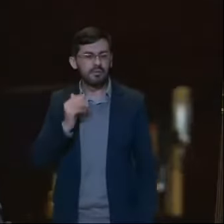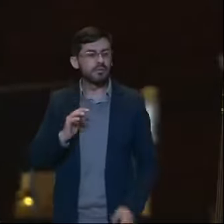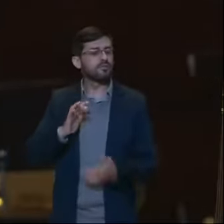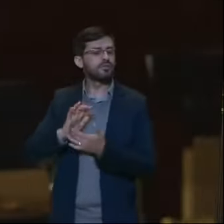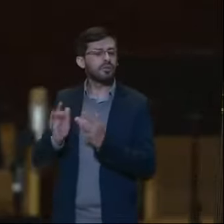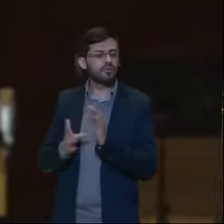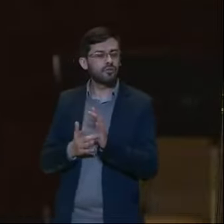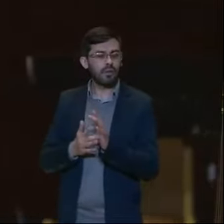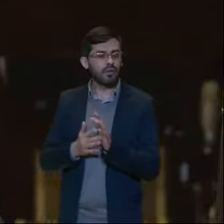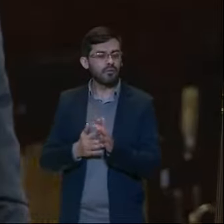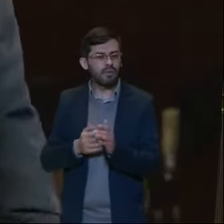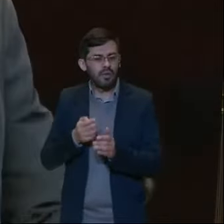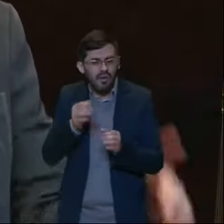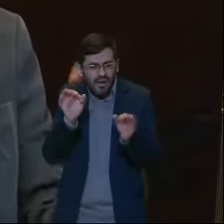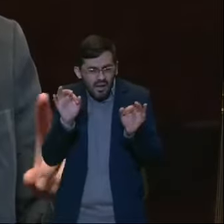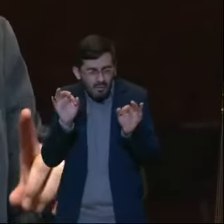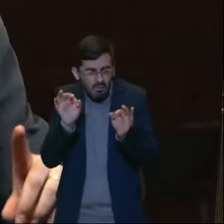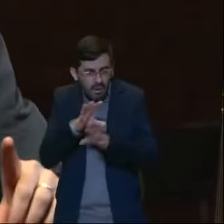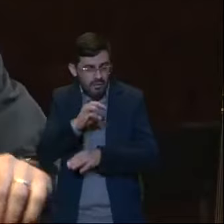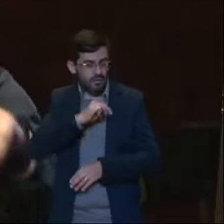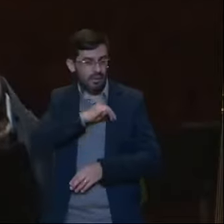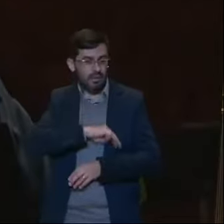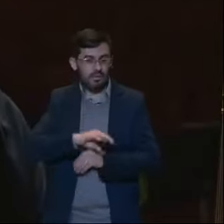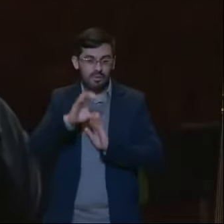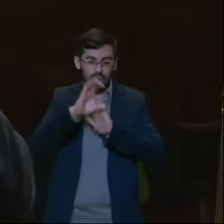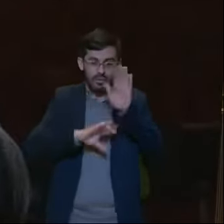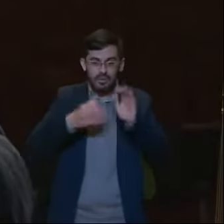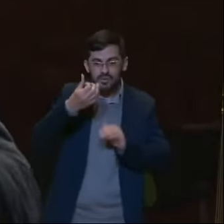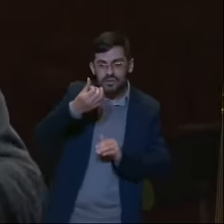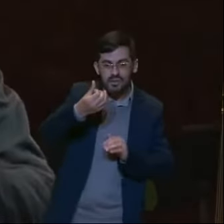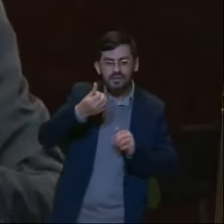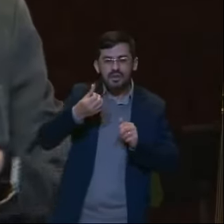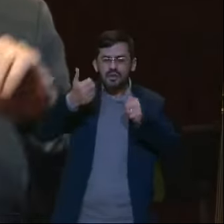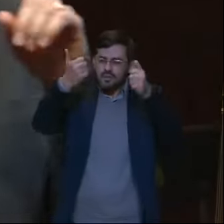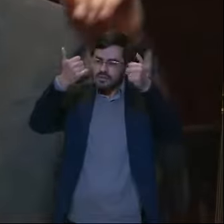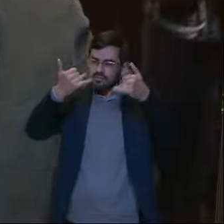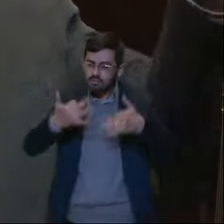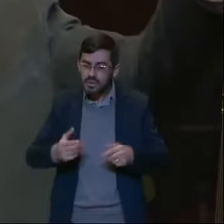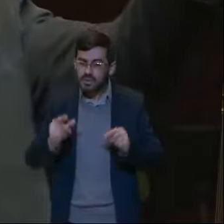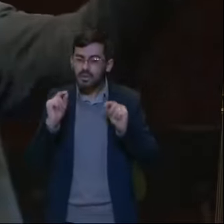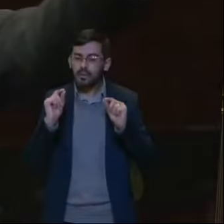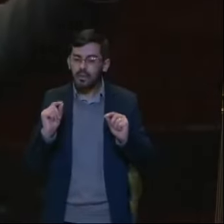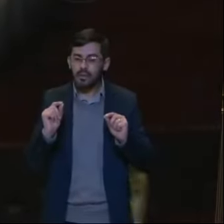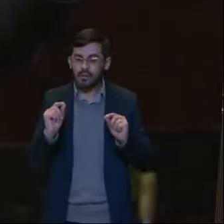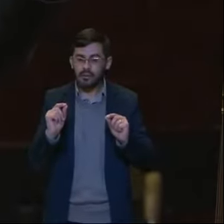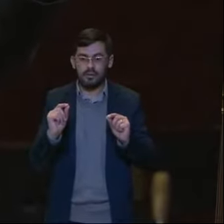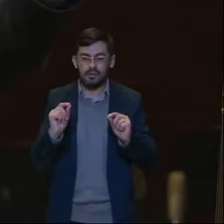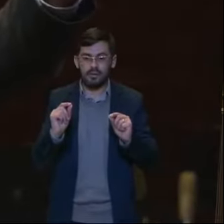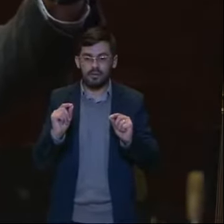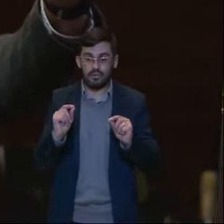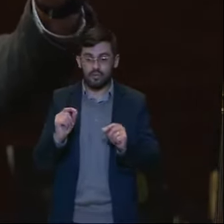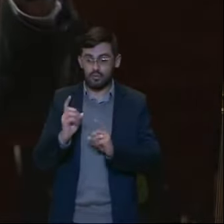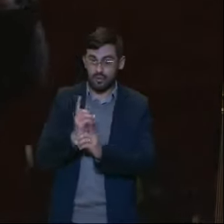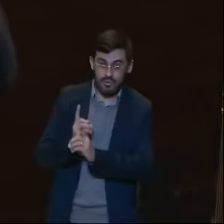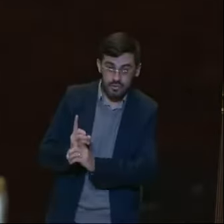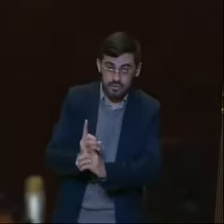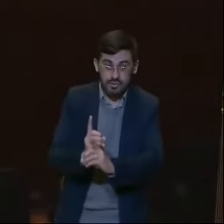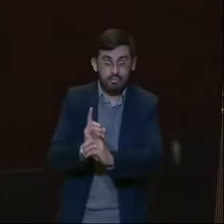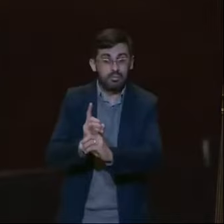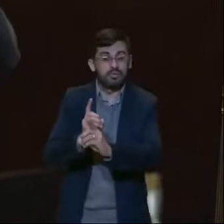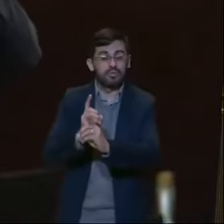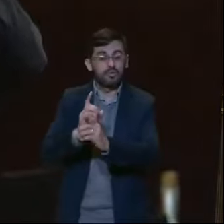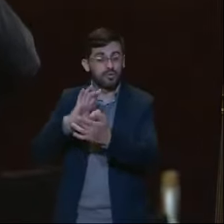chega no final de Mateus 6 e ele fala que o discípulo de Jesus, ele vai buscar em primeiro lugar o quê?